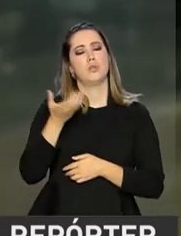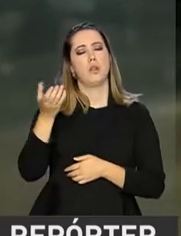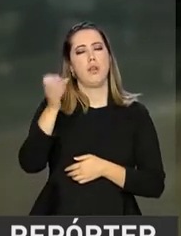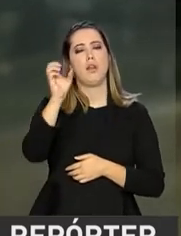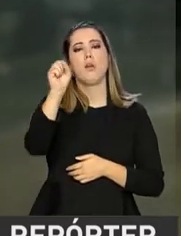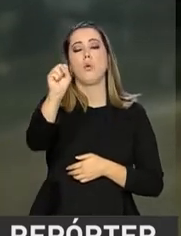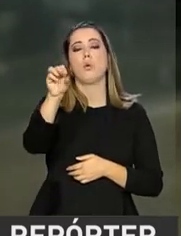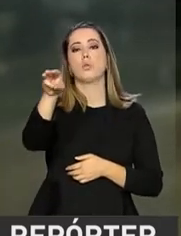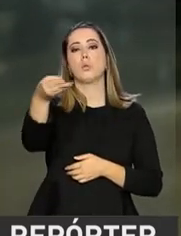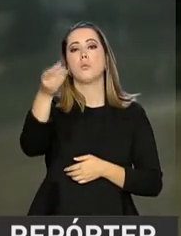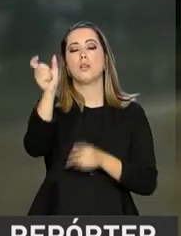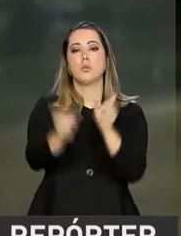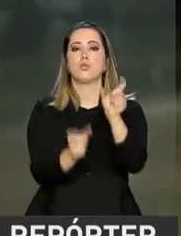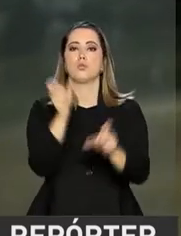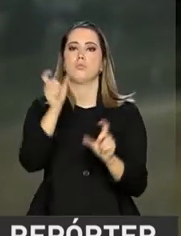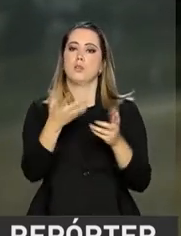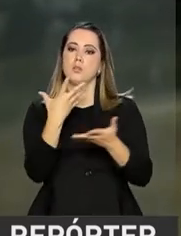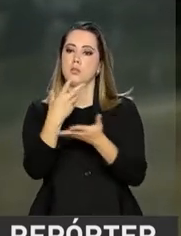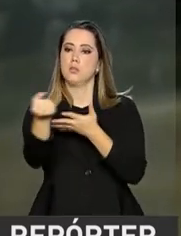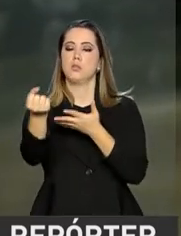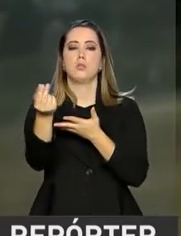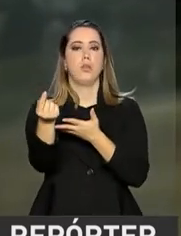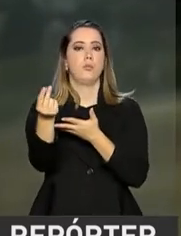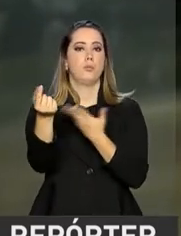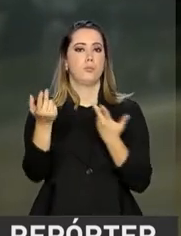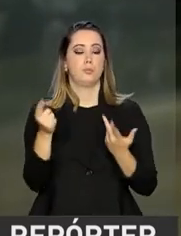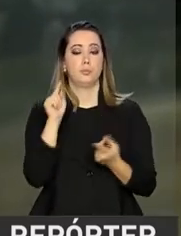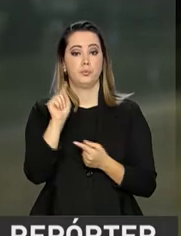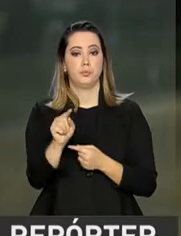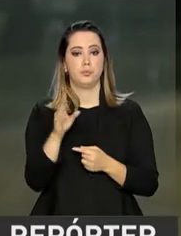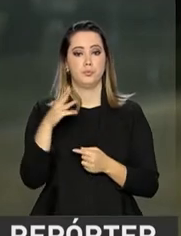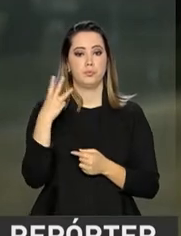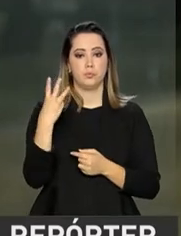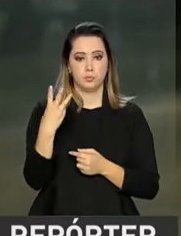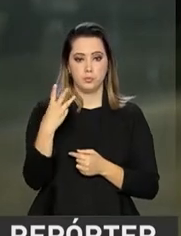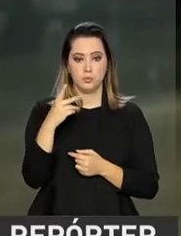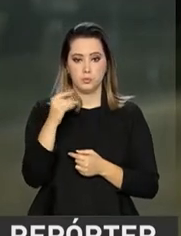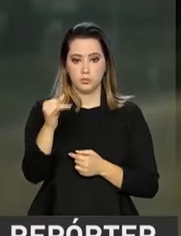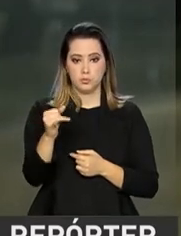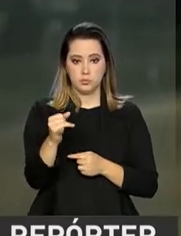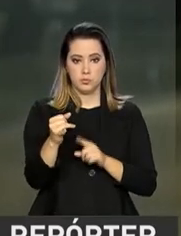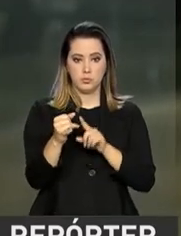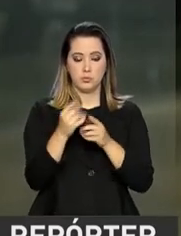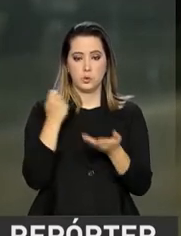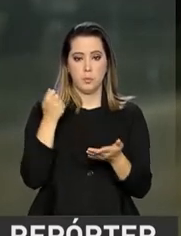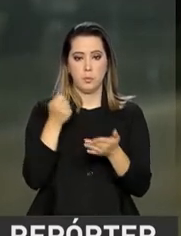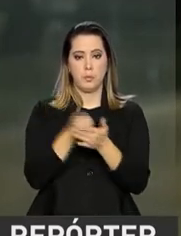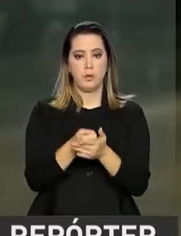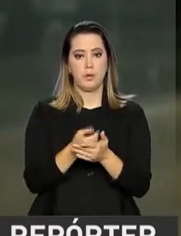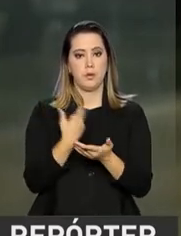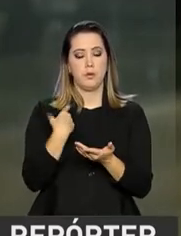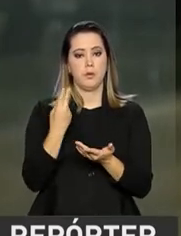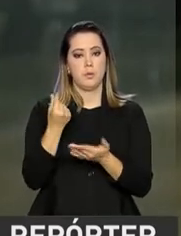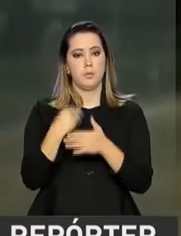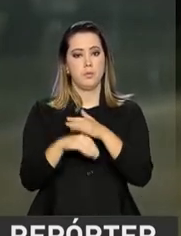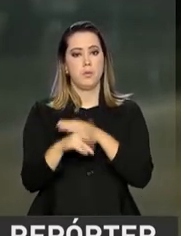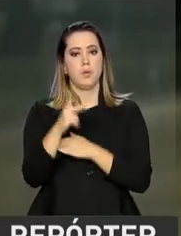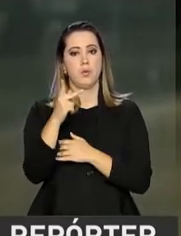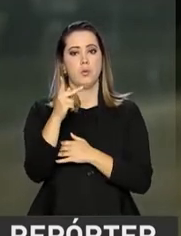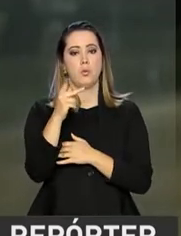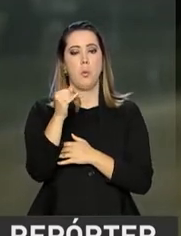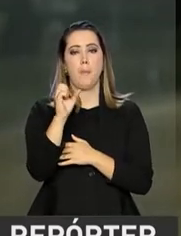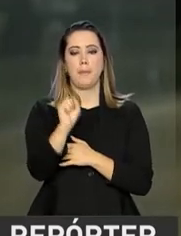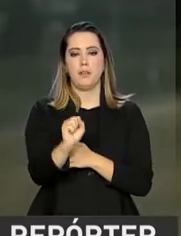de pessoas sejam beneficiadas são três datas para os depósitos das cotas do pis pasep a